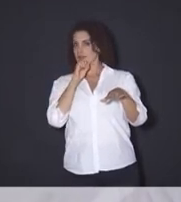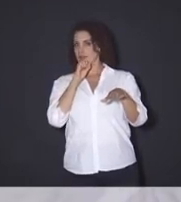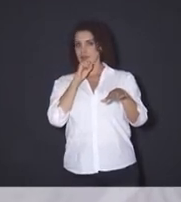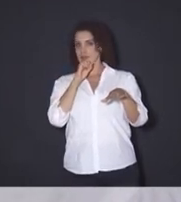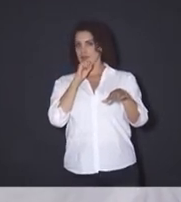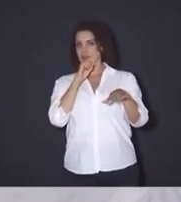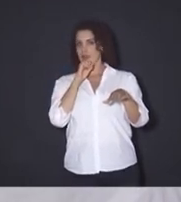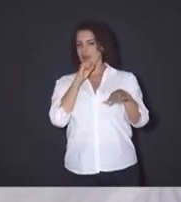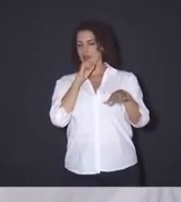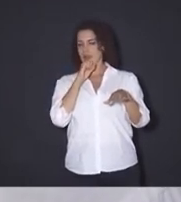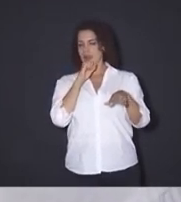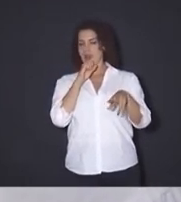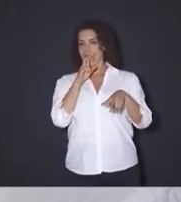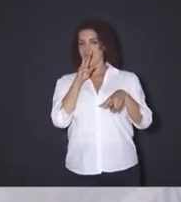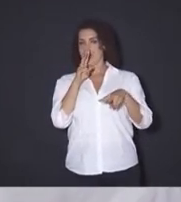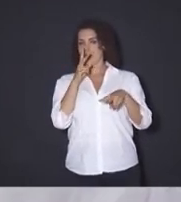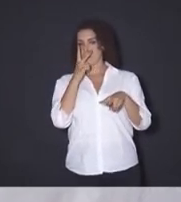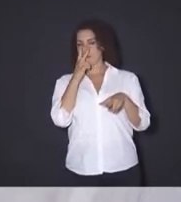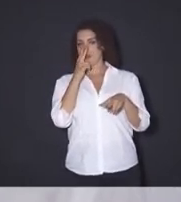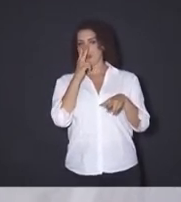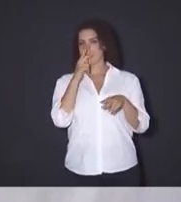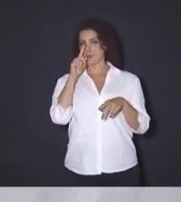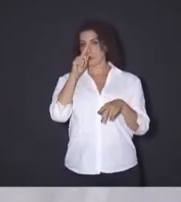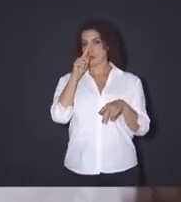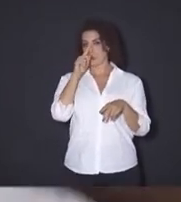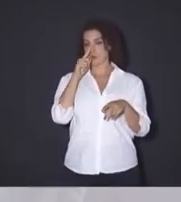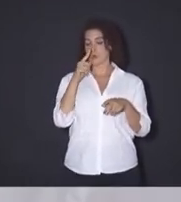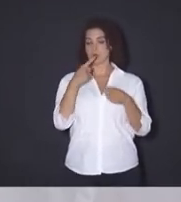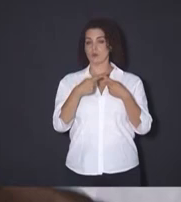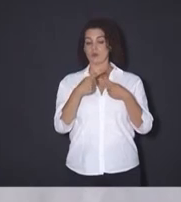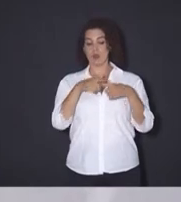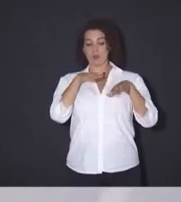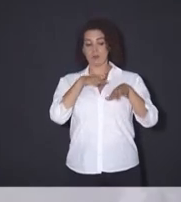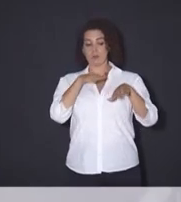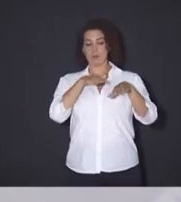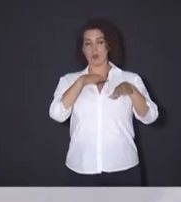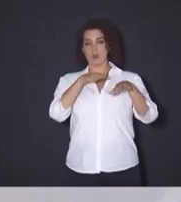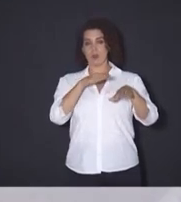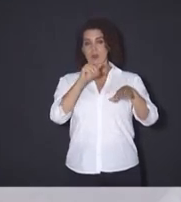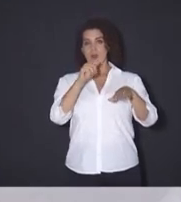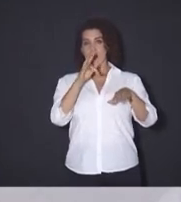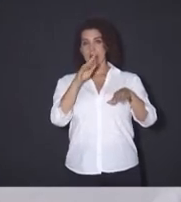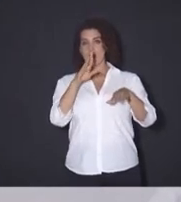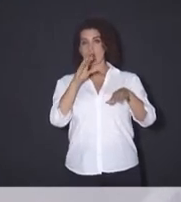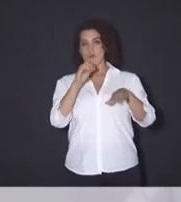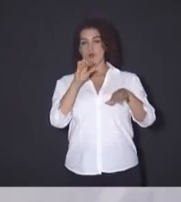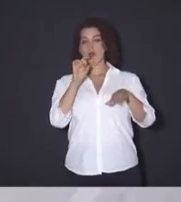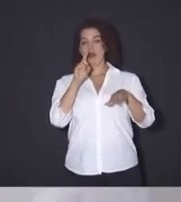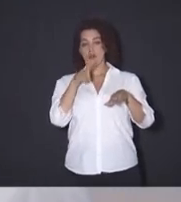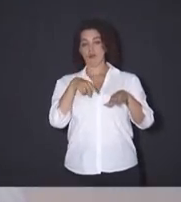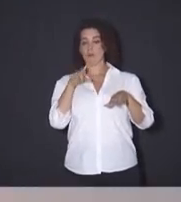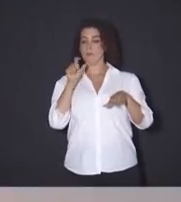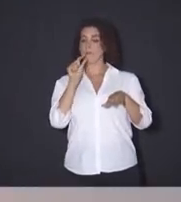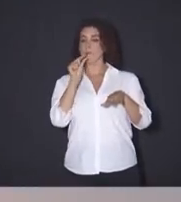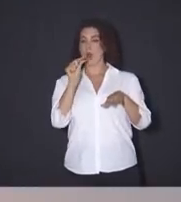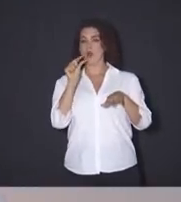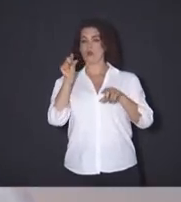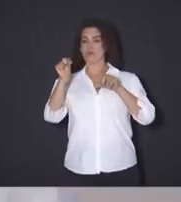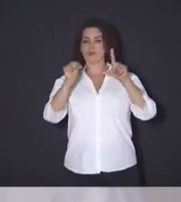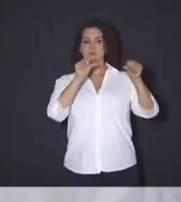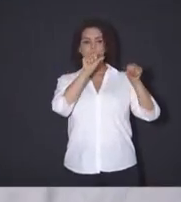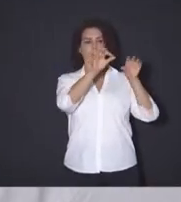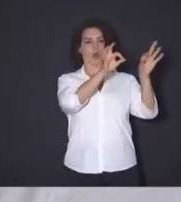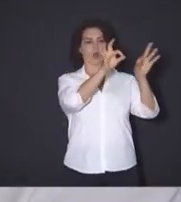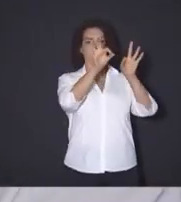em que o cortejo afro não cair porque o cortejo afro é um pouco de cada uma dessas organizações talvez um pouco do que essas